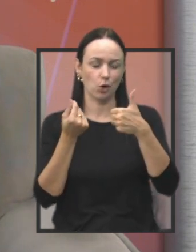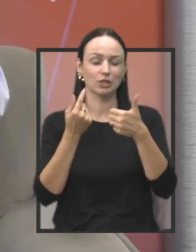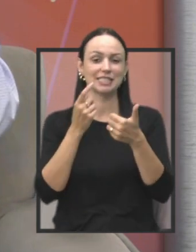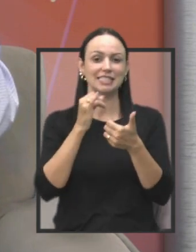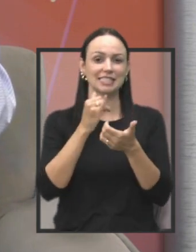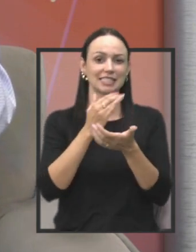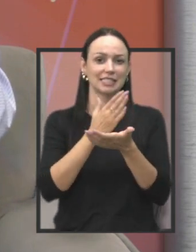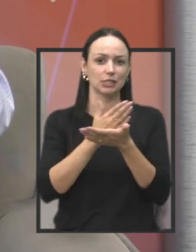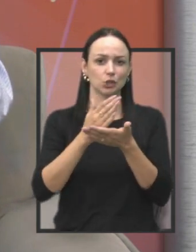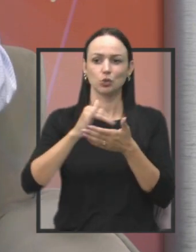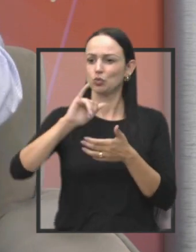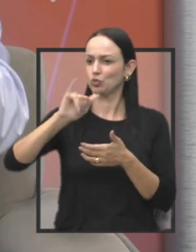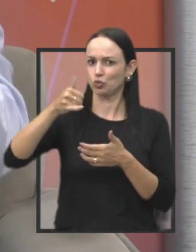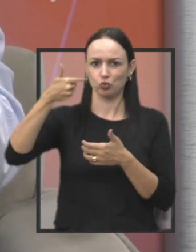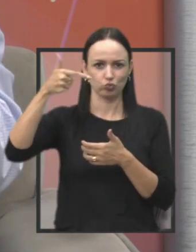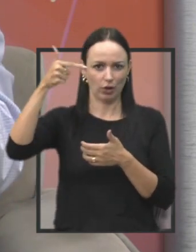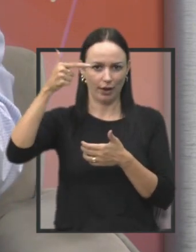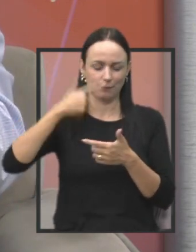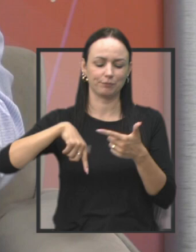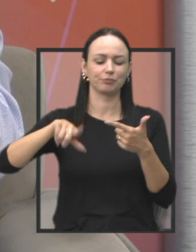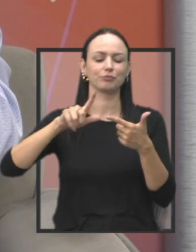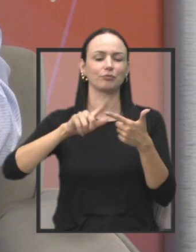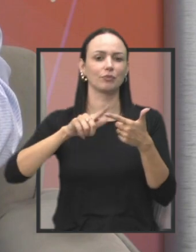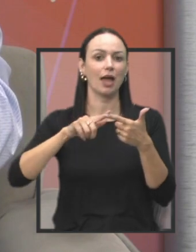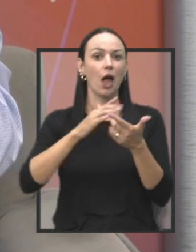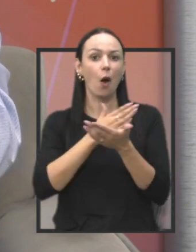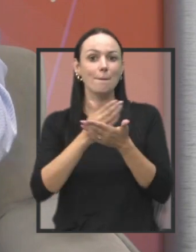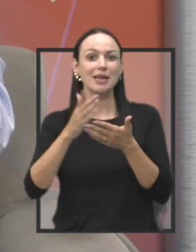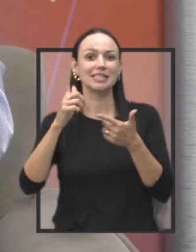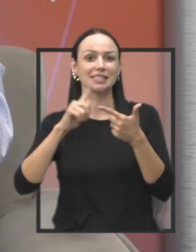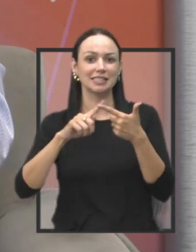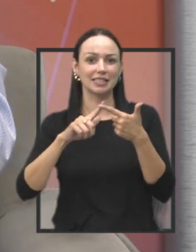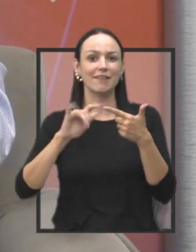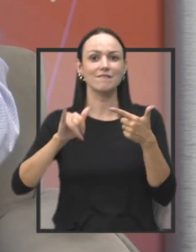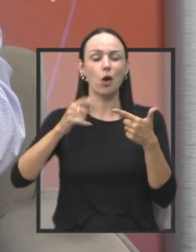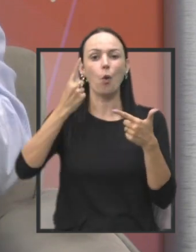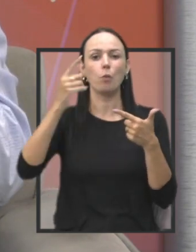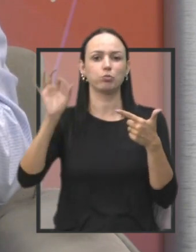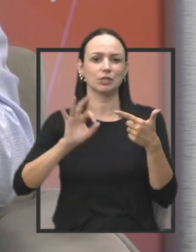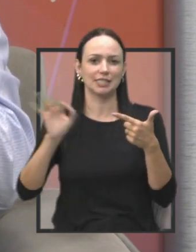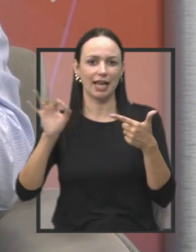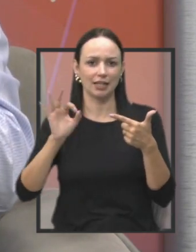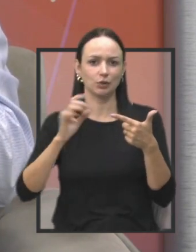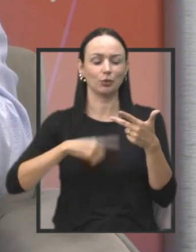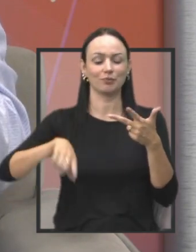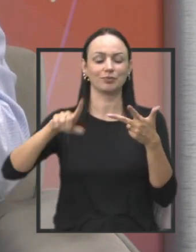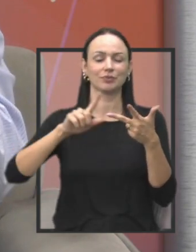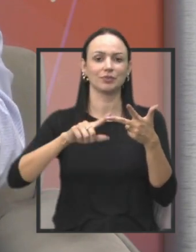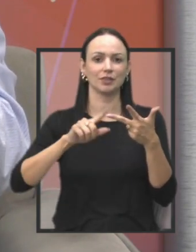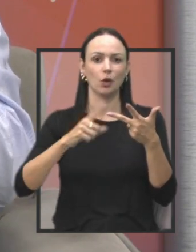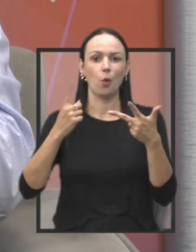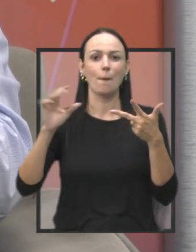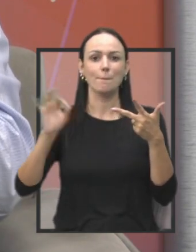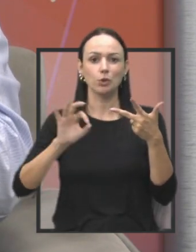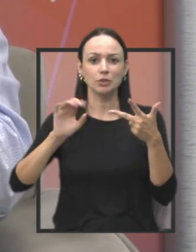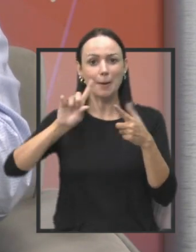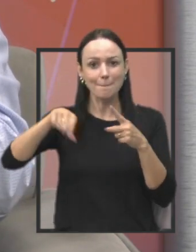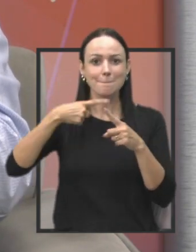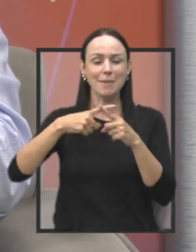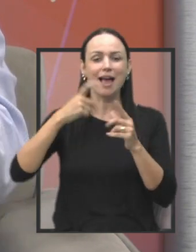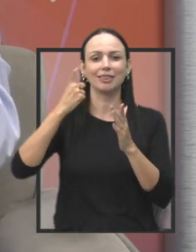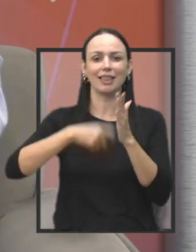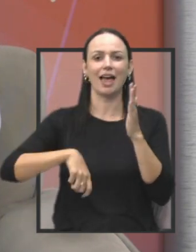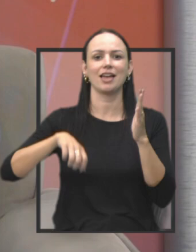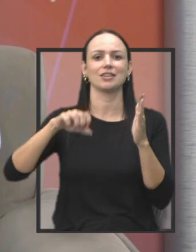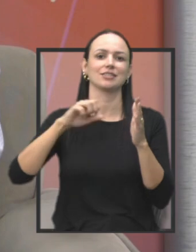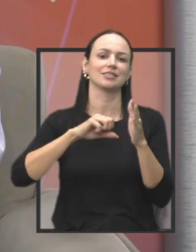dividir sem juros, a partir da segunda tem o valor mais 1% e a partir da terceira é 1% e mais a taxa